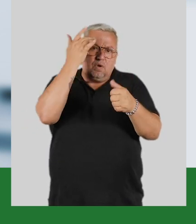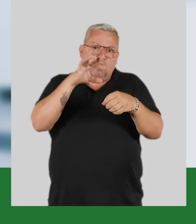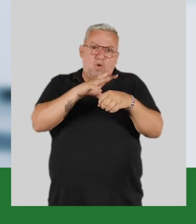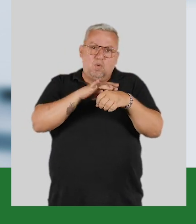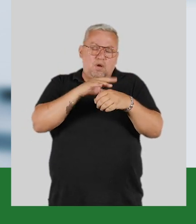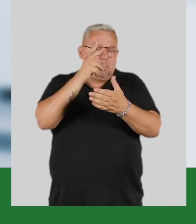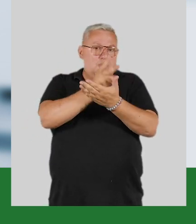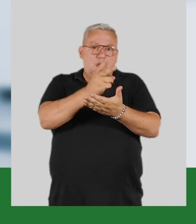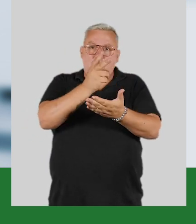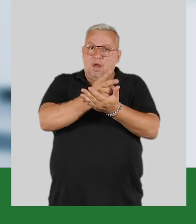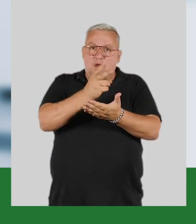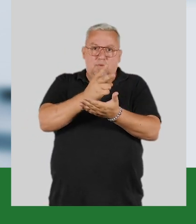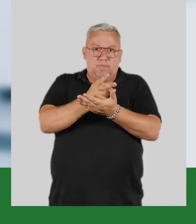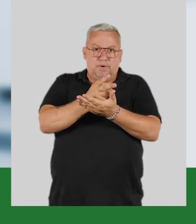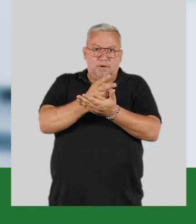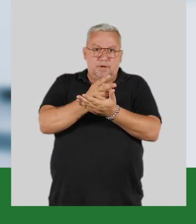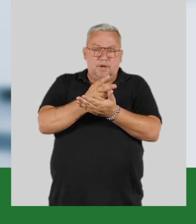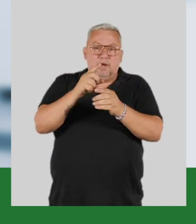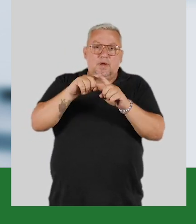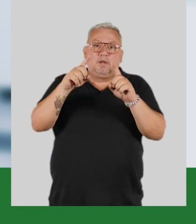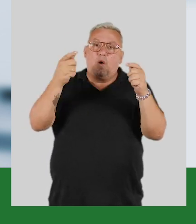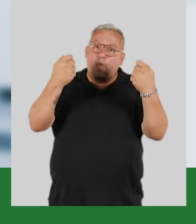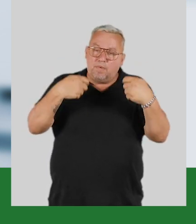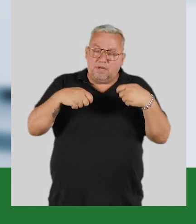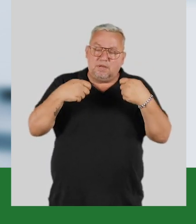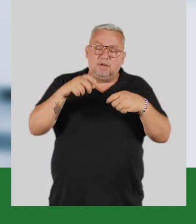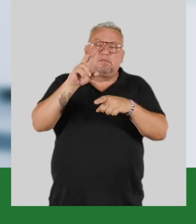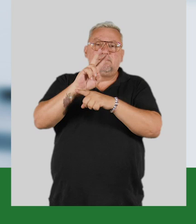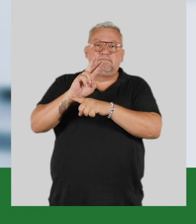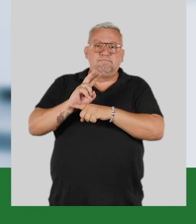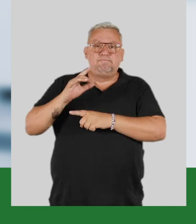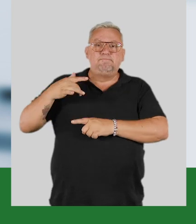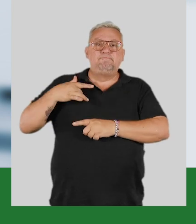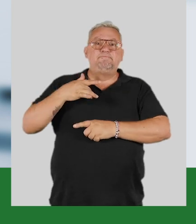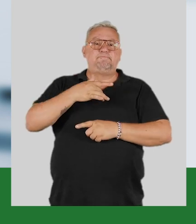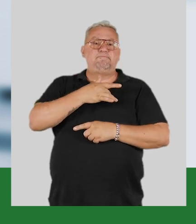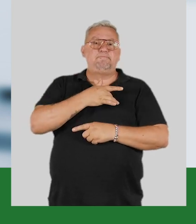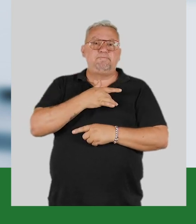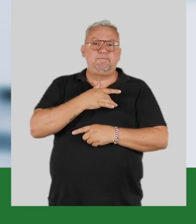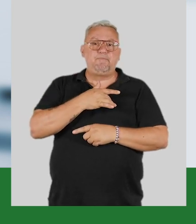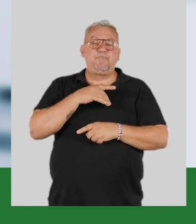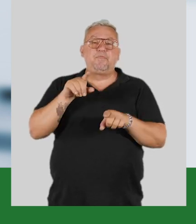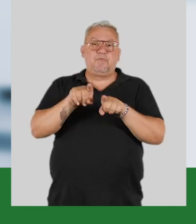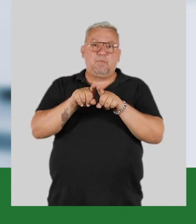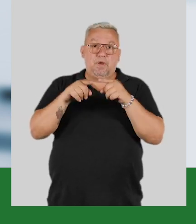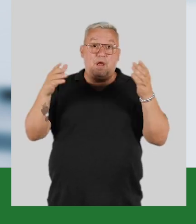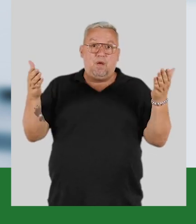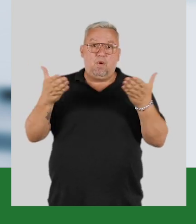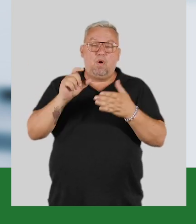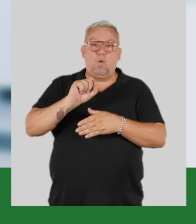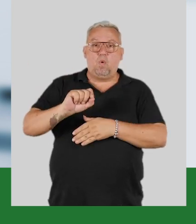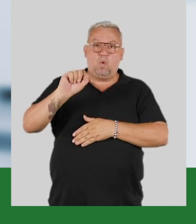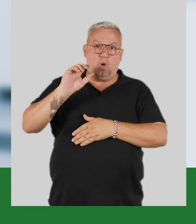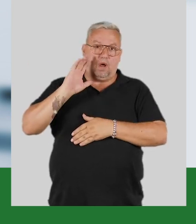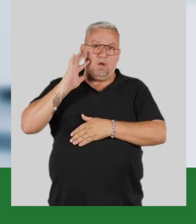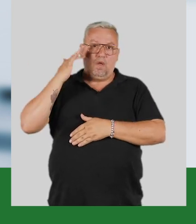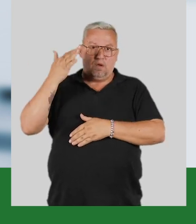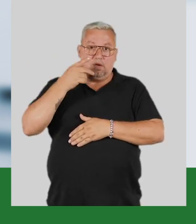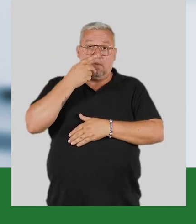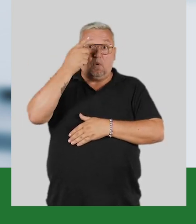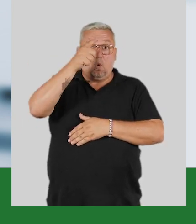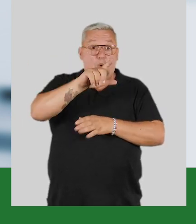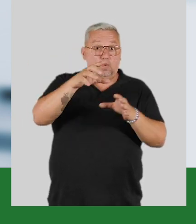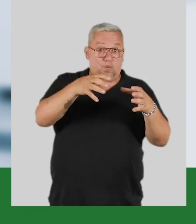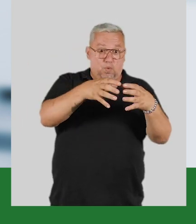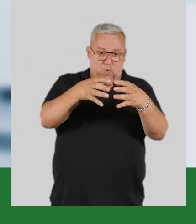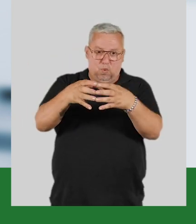um risco alto de exposição, ela se beneficia da vacinação. E aí, neste caso, quando a gente está falando de outros